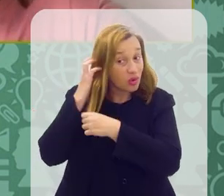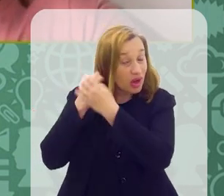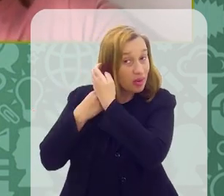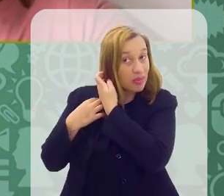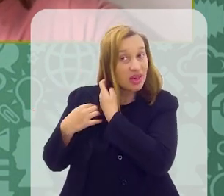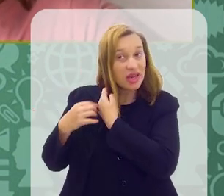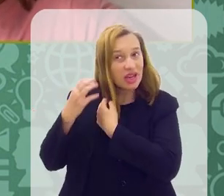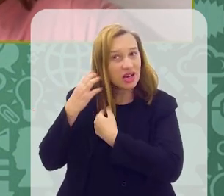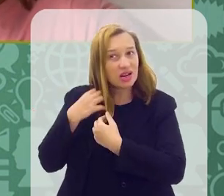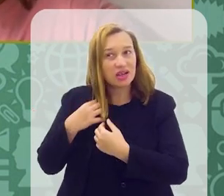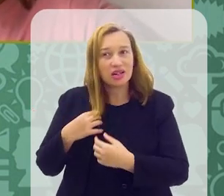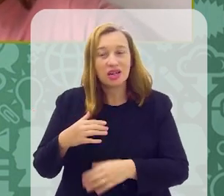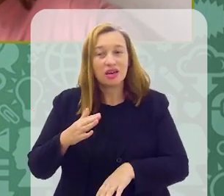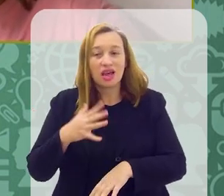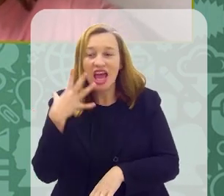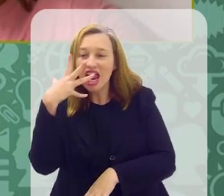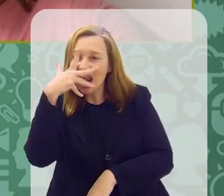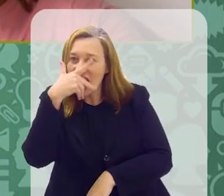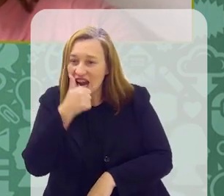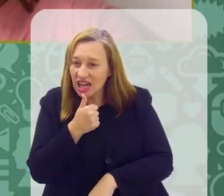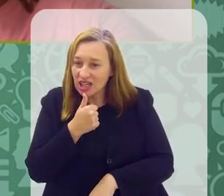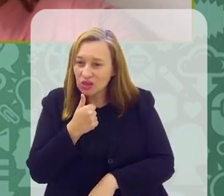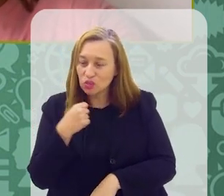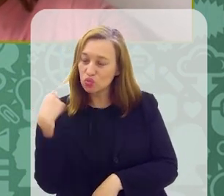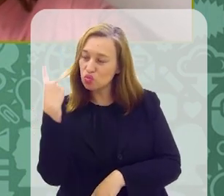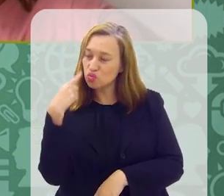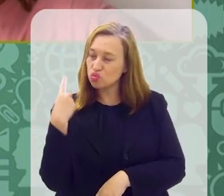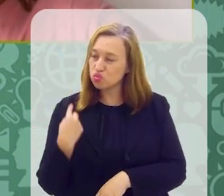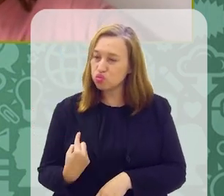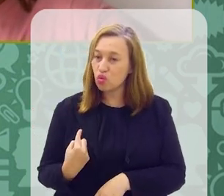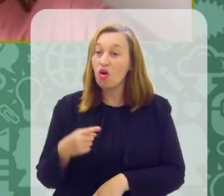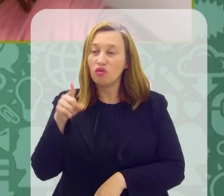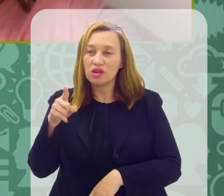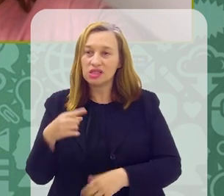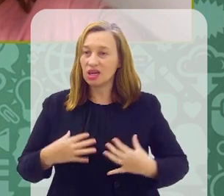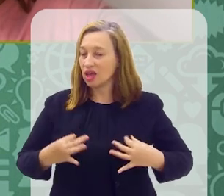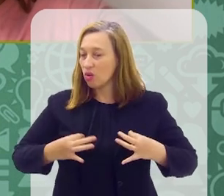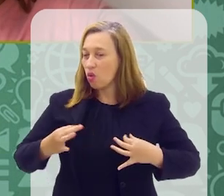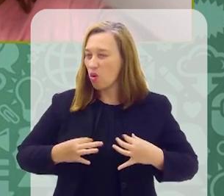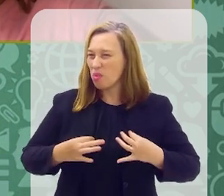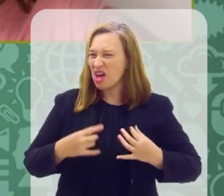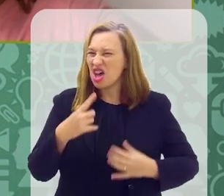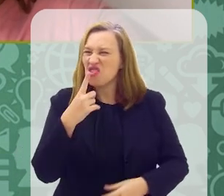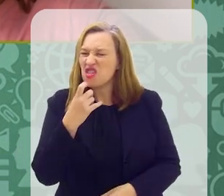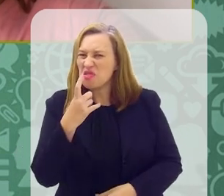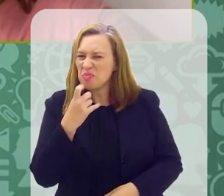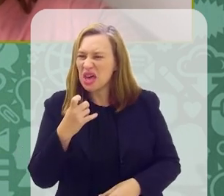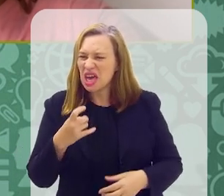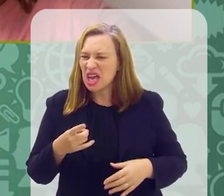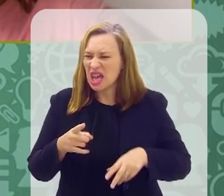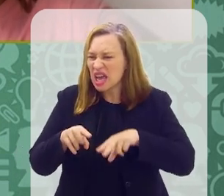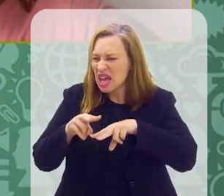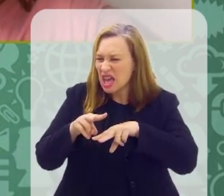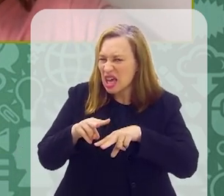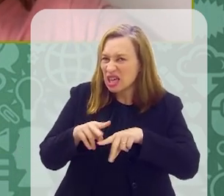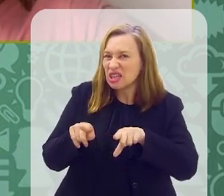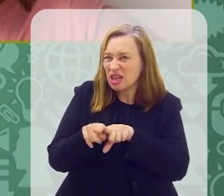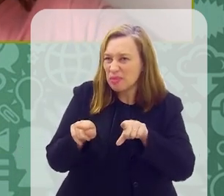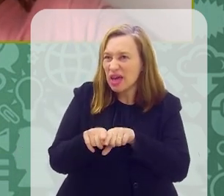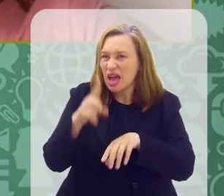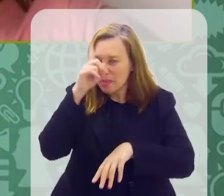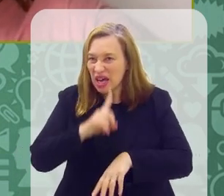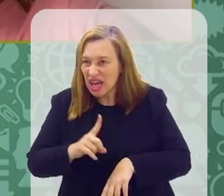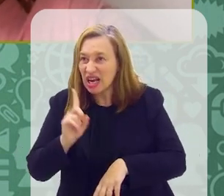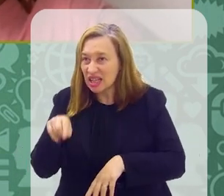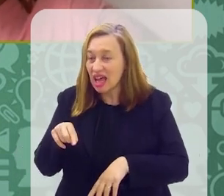meu cabelo é mais o meu cabelo é bem bonito, tour, onde você está vestido de vermelho e amarelo, se não me engano, se apresentando, é isso